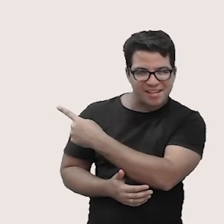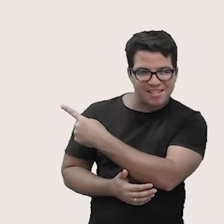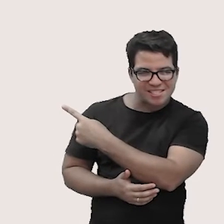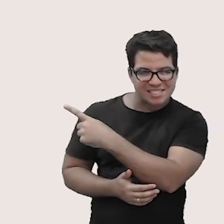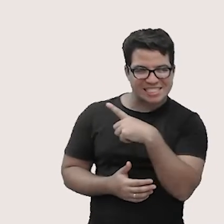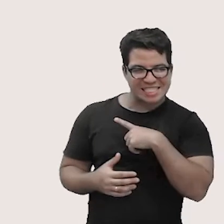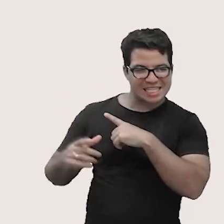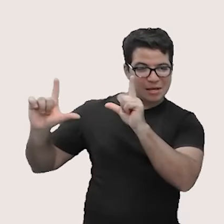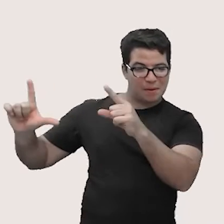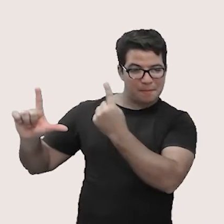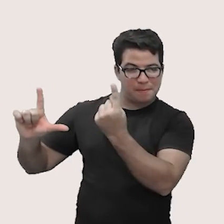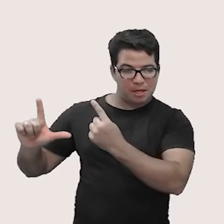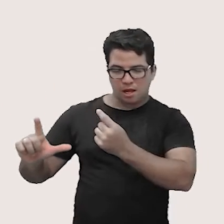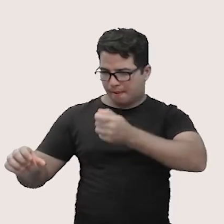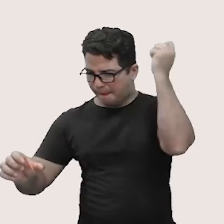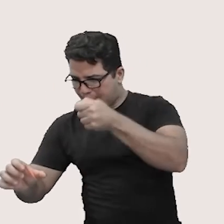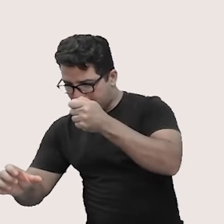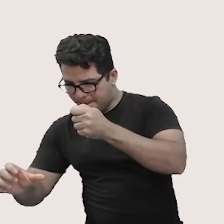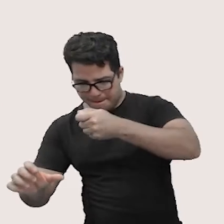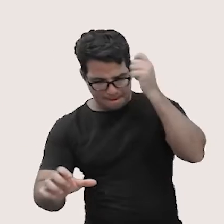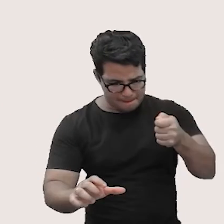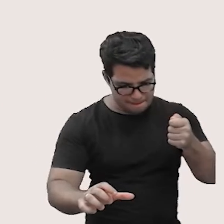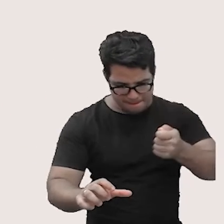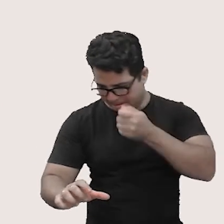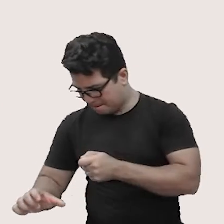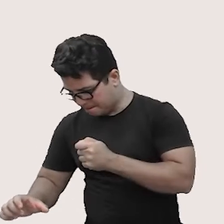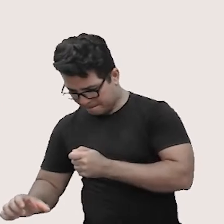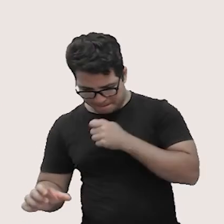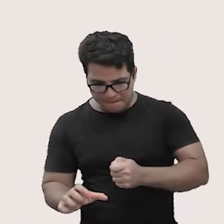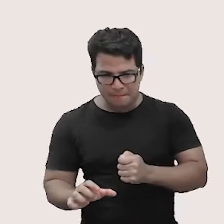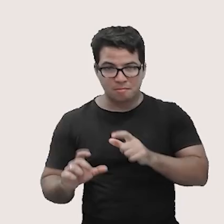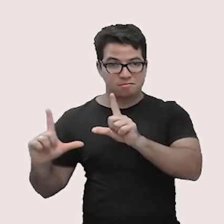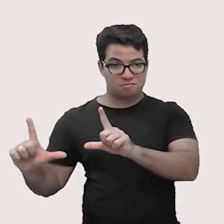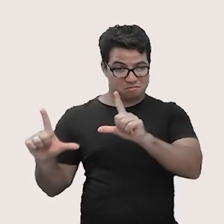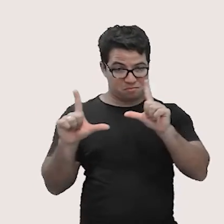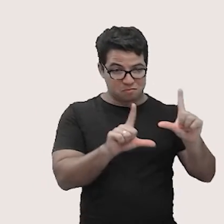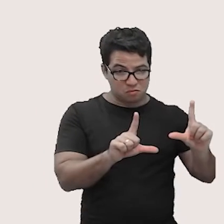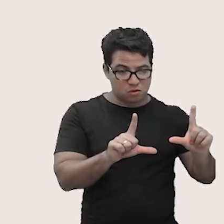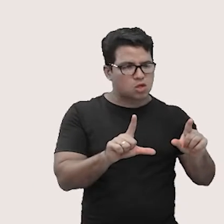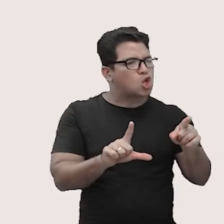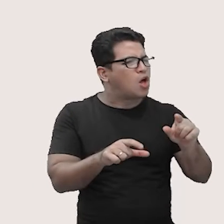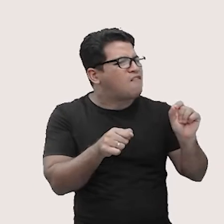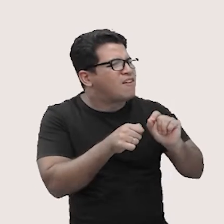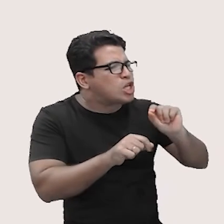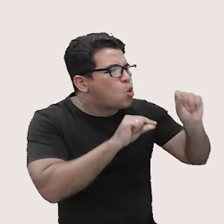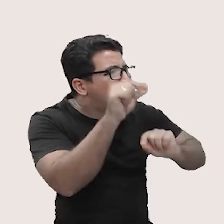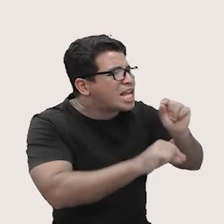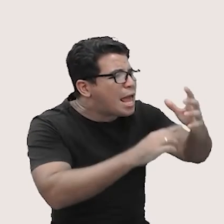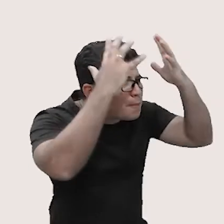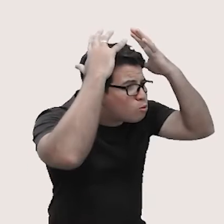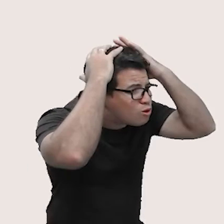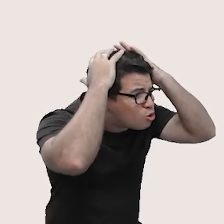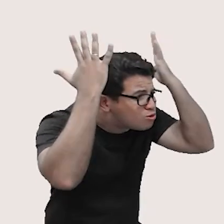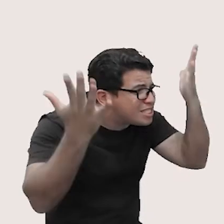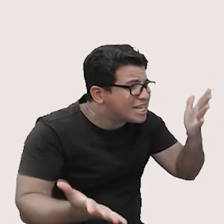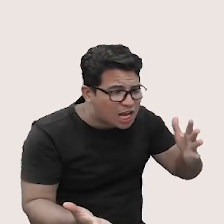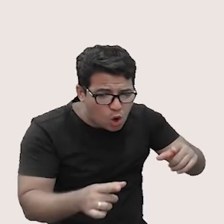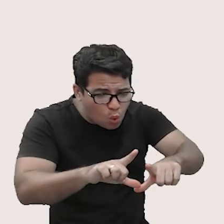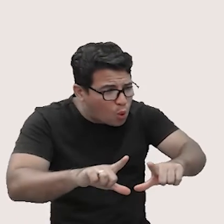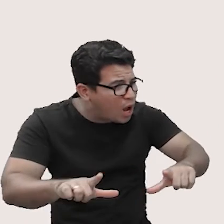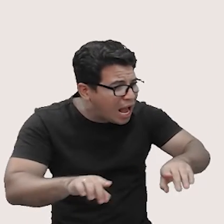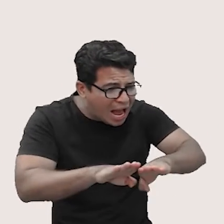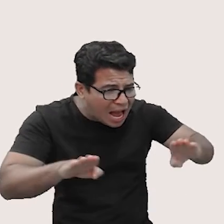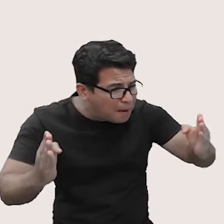Wep. O que você está fazendo, né? Na mesa de café? Aí ele diz,